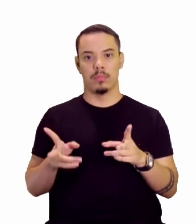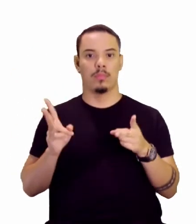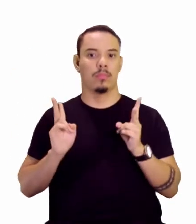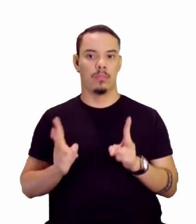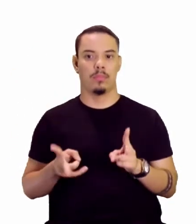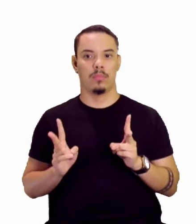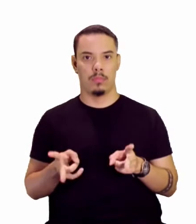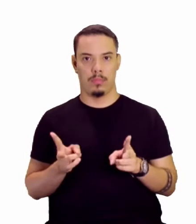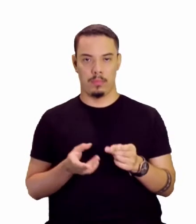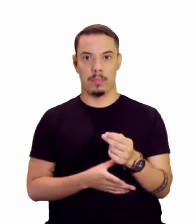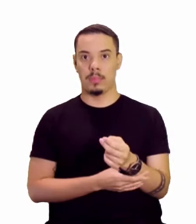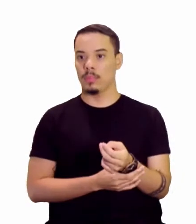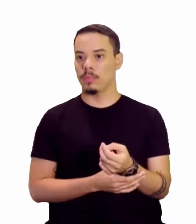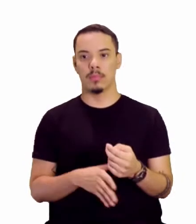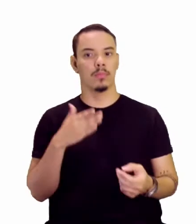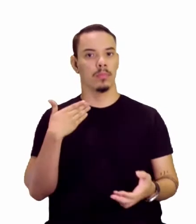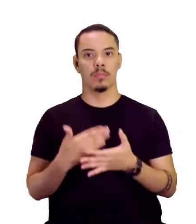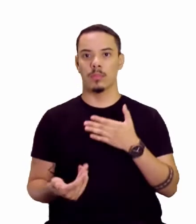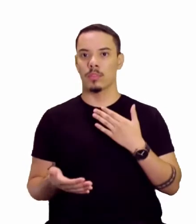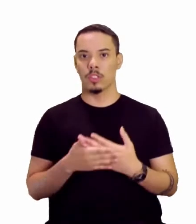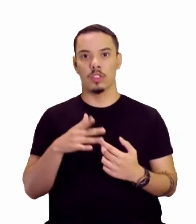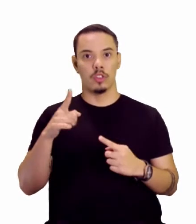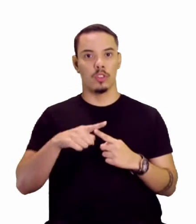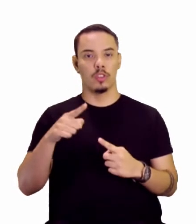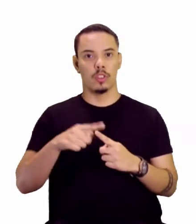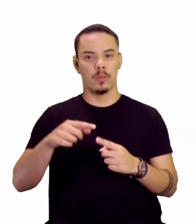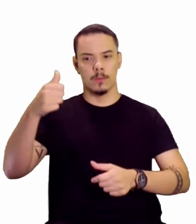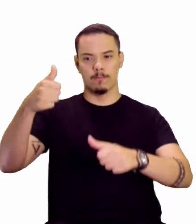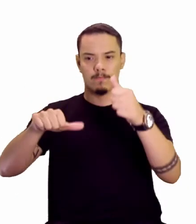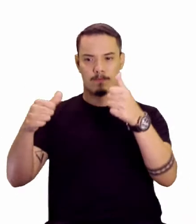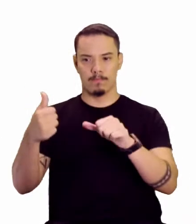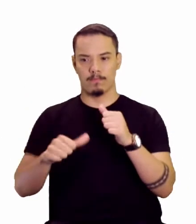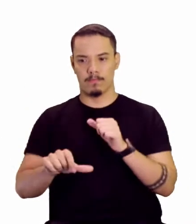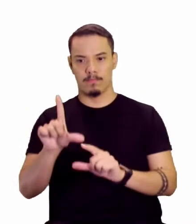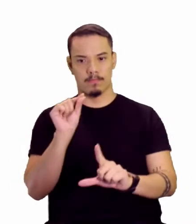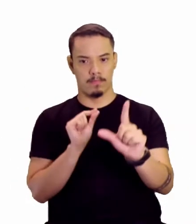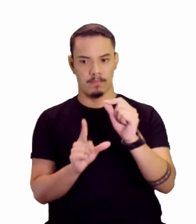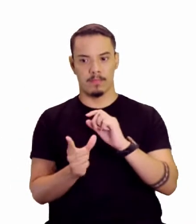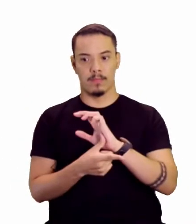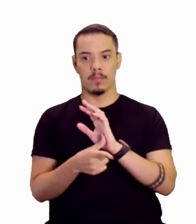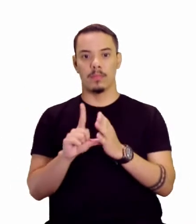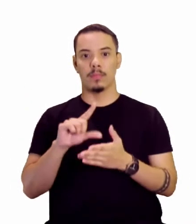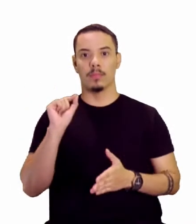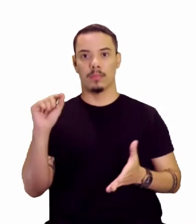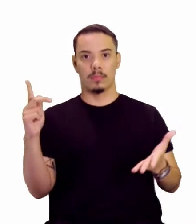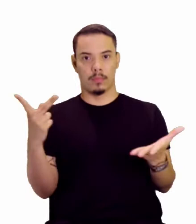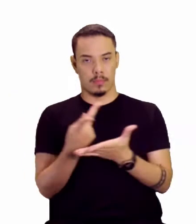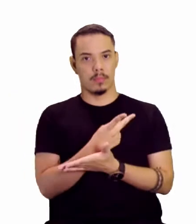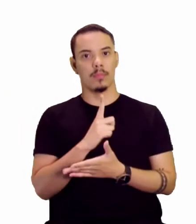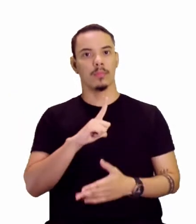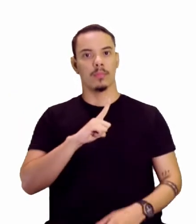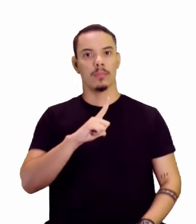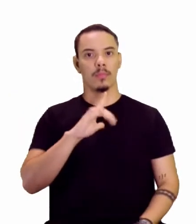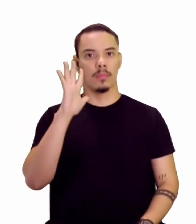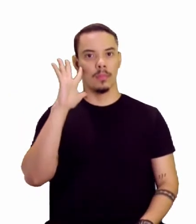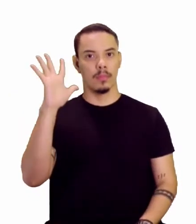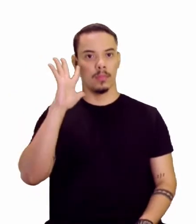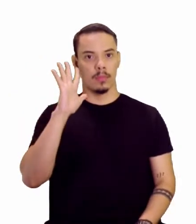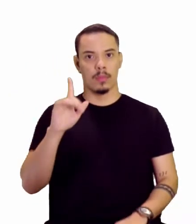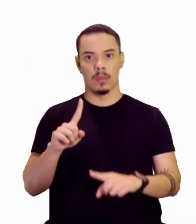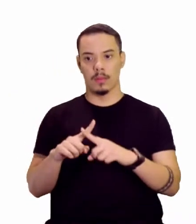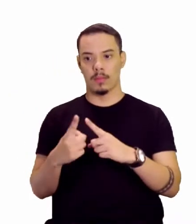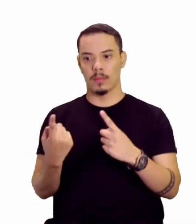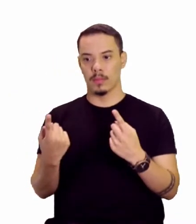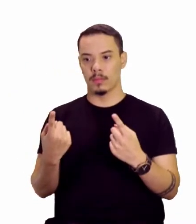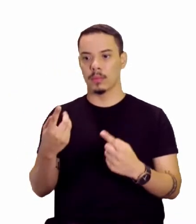altura, sem qualquer tipo de verificação experimental. Então, o que acontece? Ele faz uma teoria, mas não faz